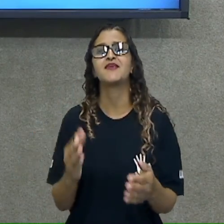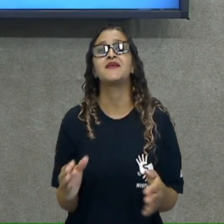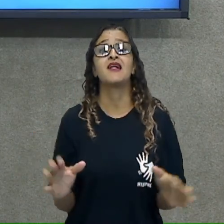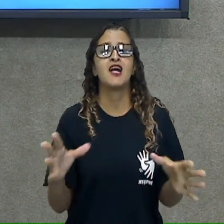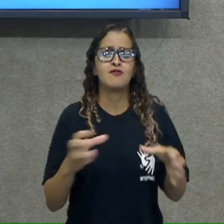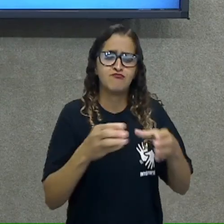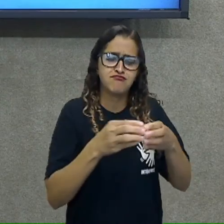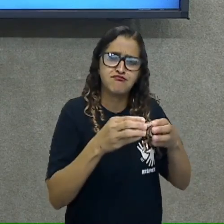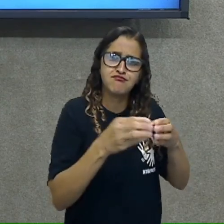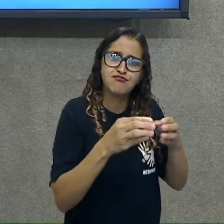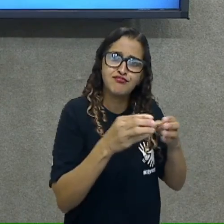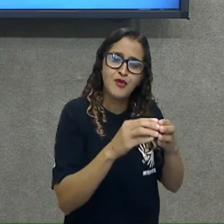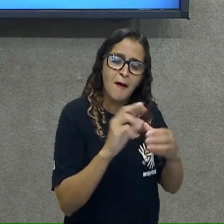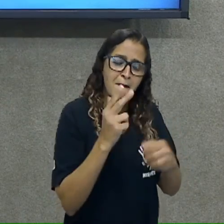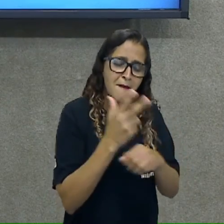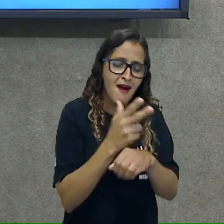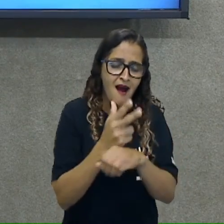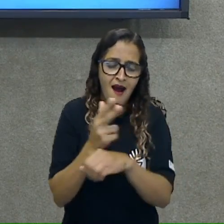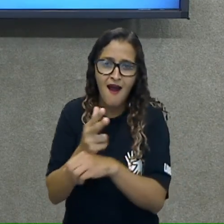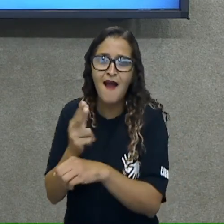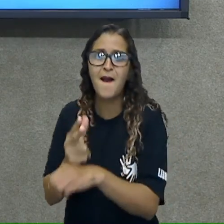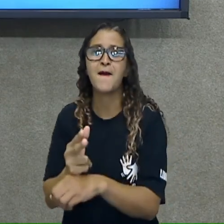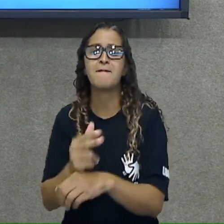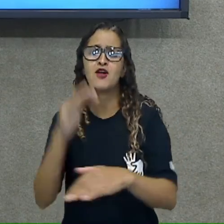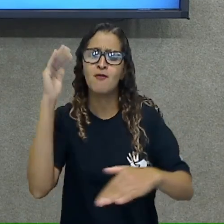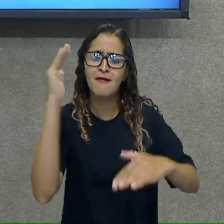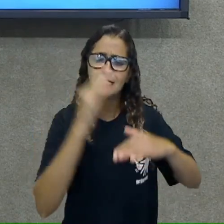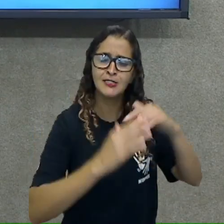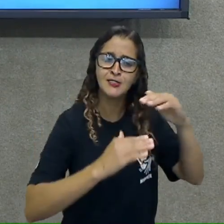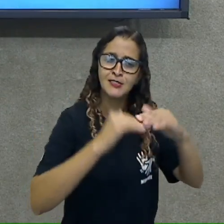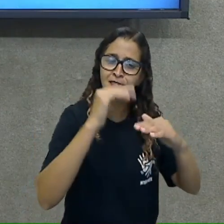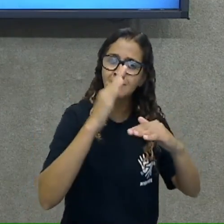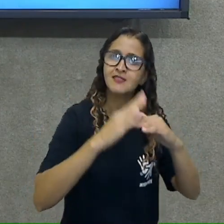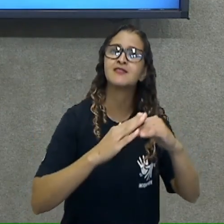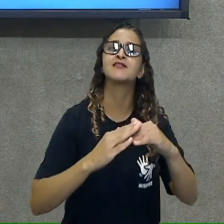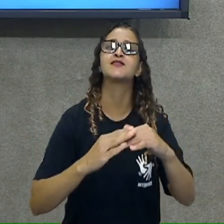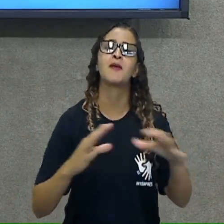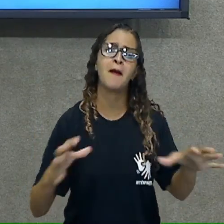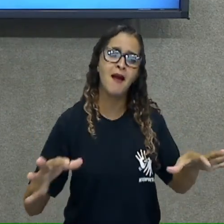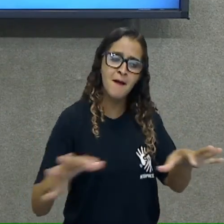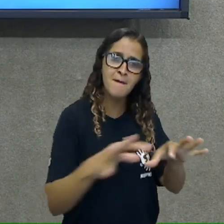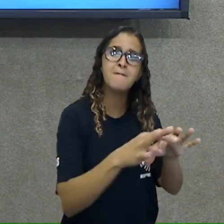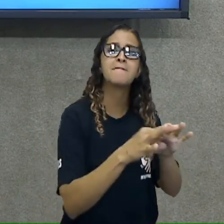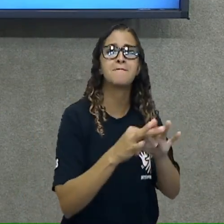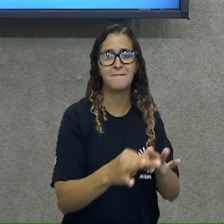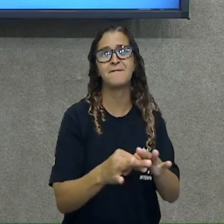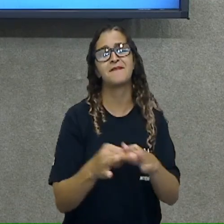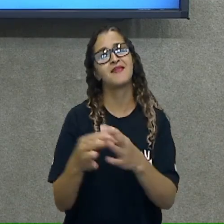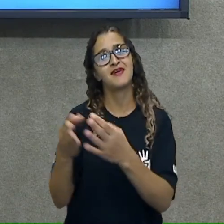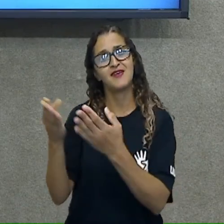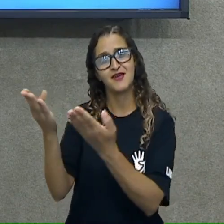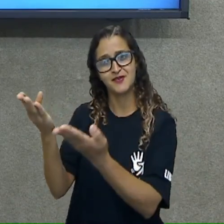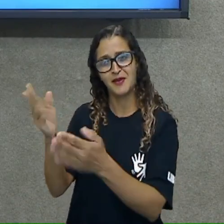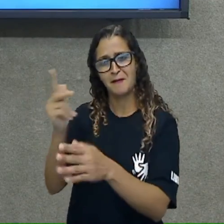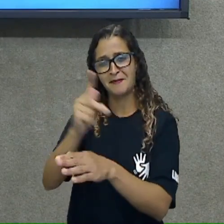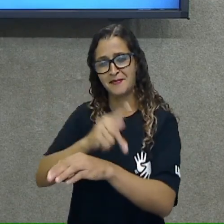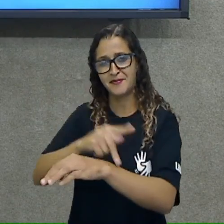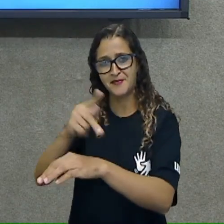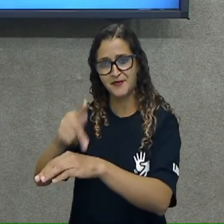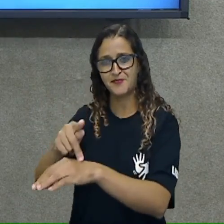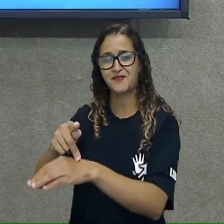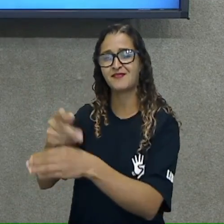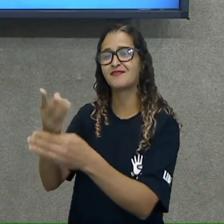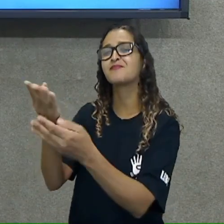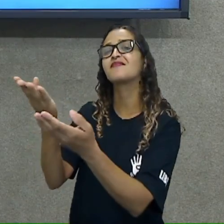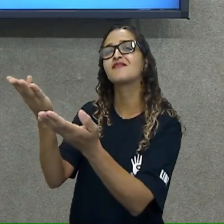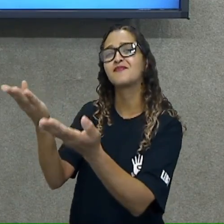pela paciência, né, pela competência e pela parceria. A Xênia, pedagoga Xênia,